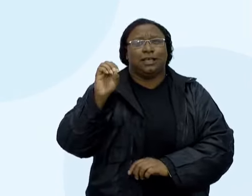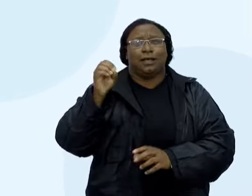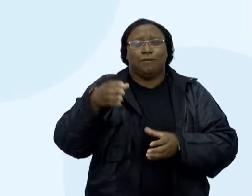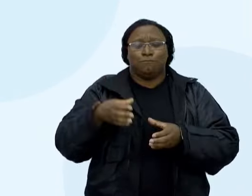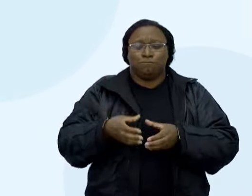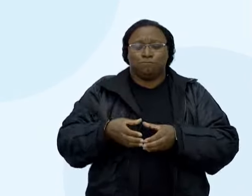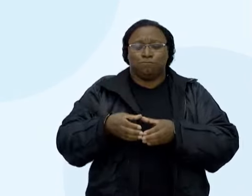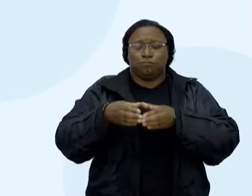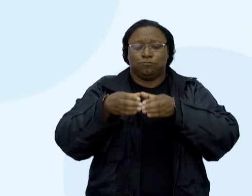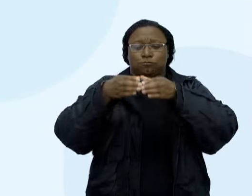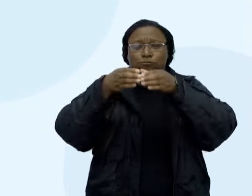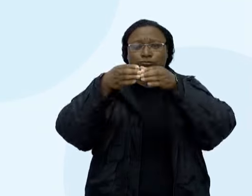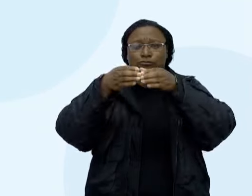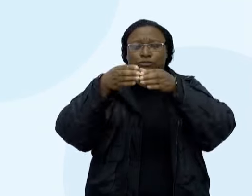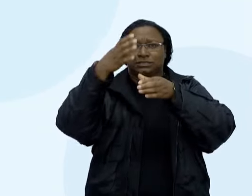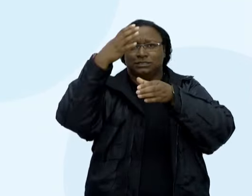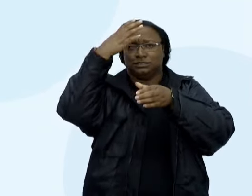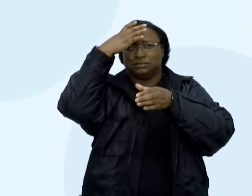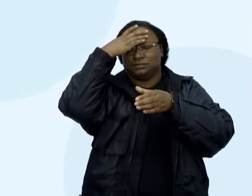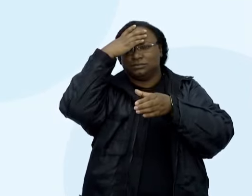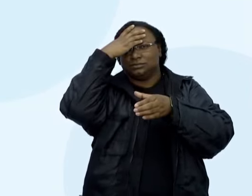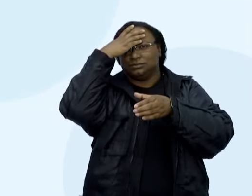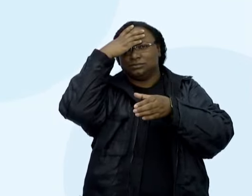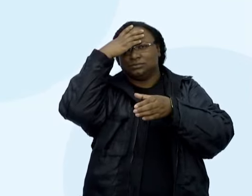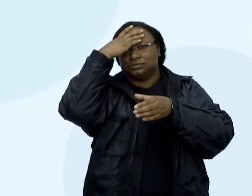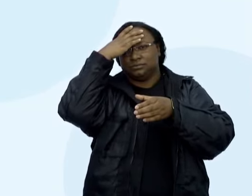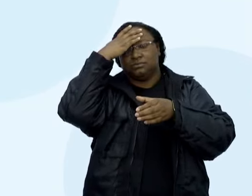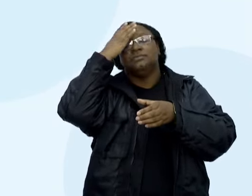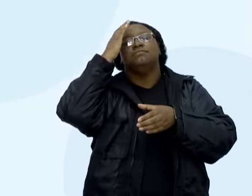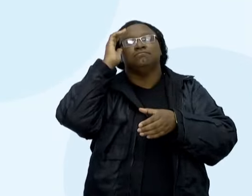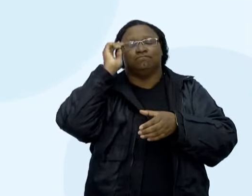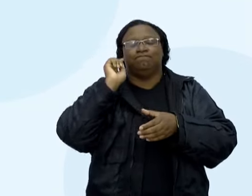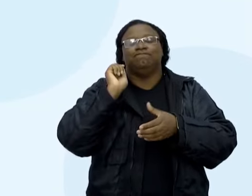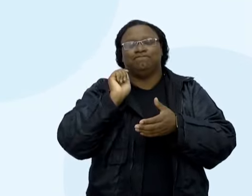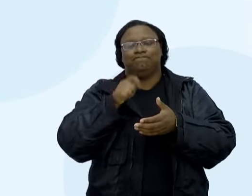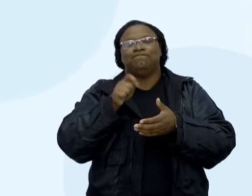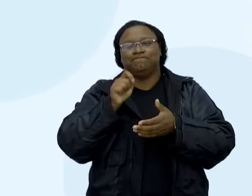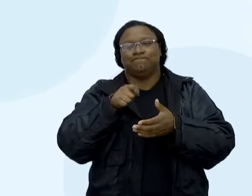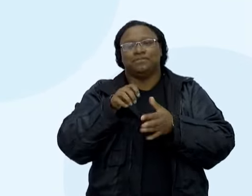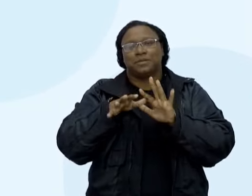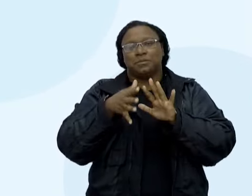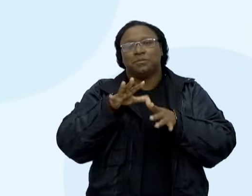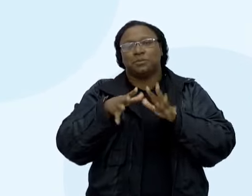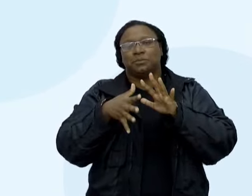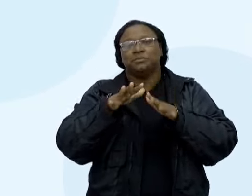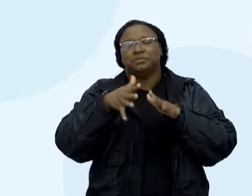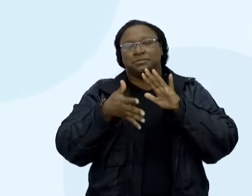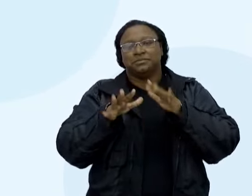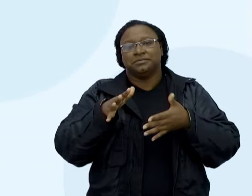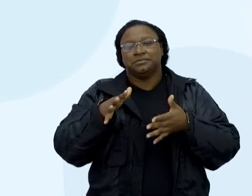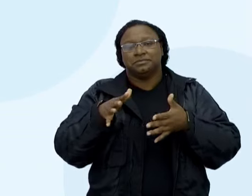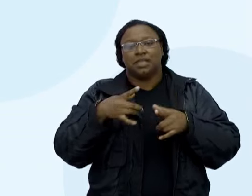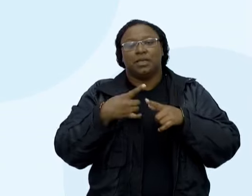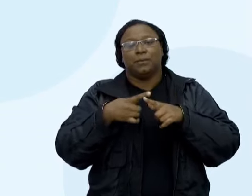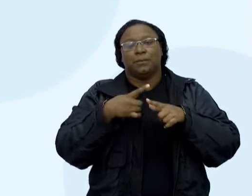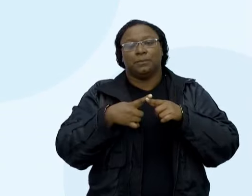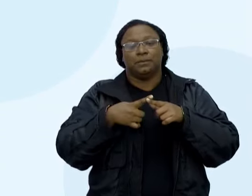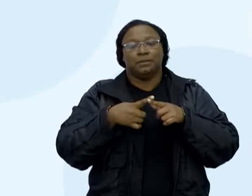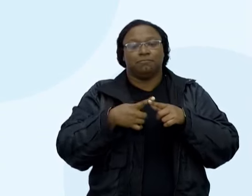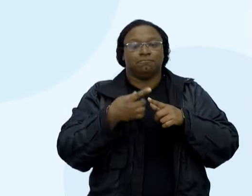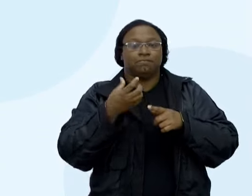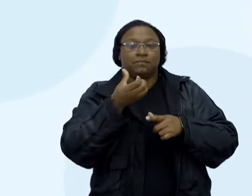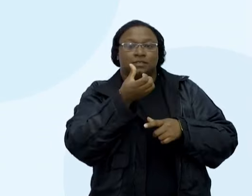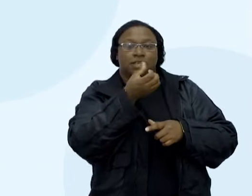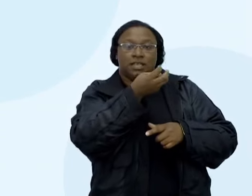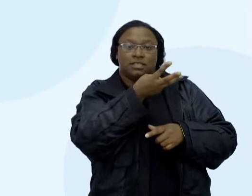gente volta naquela questão, né? Deve dar isso daí mesmo, viu? Porque 630, veja só, já que eu fiz essa conta aqui e